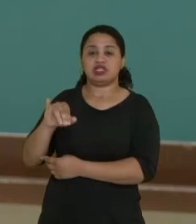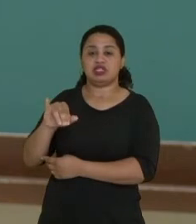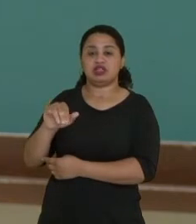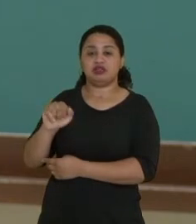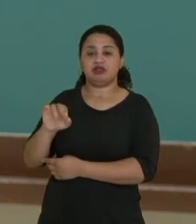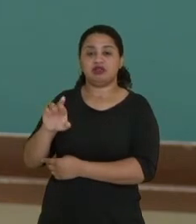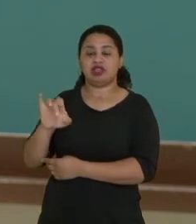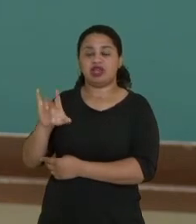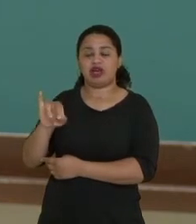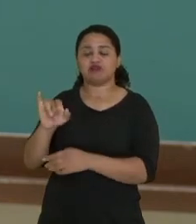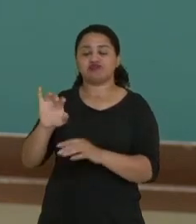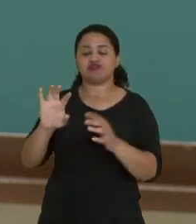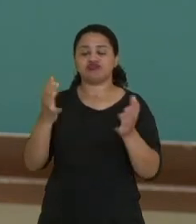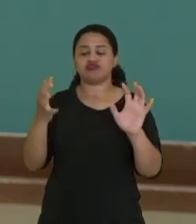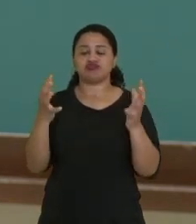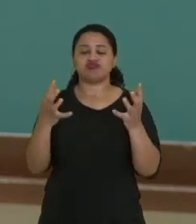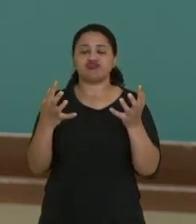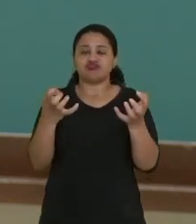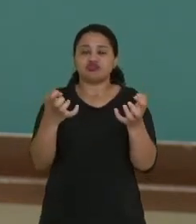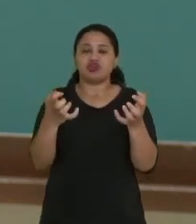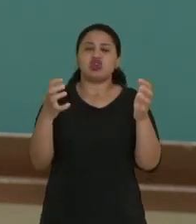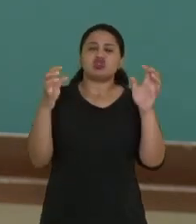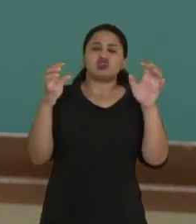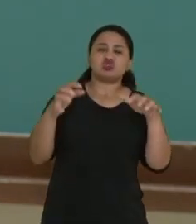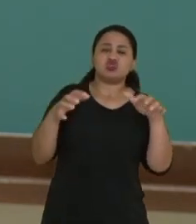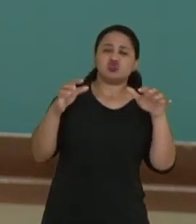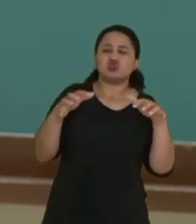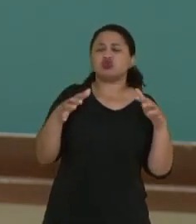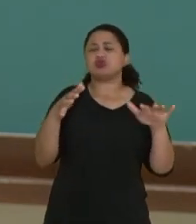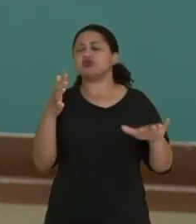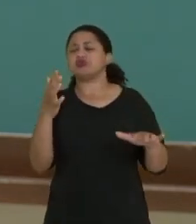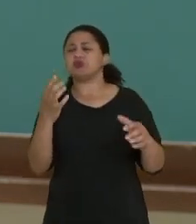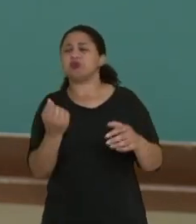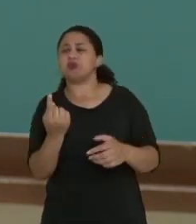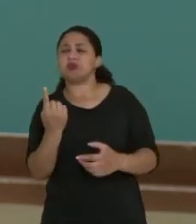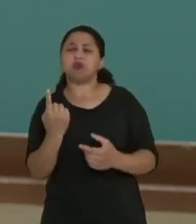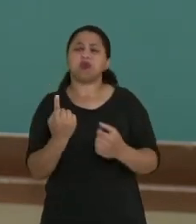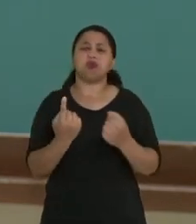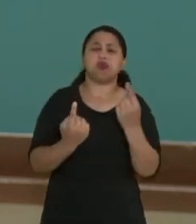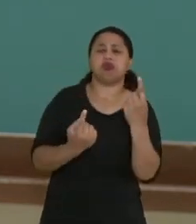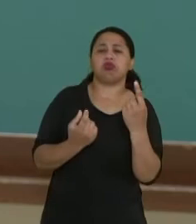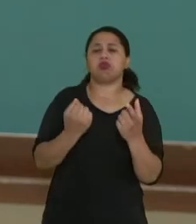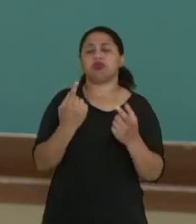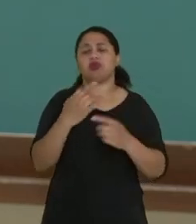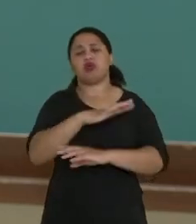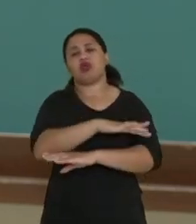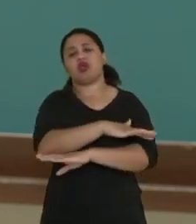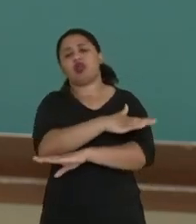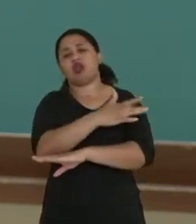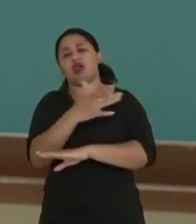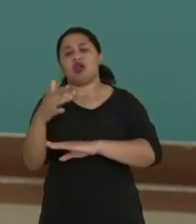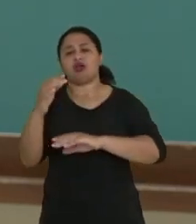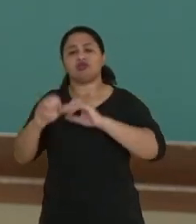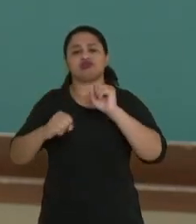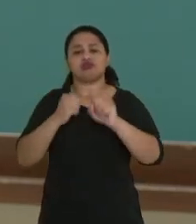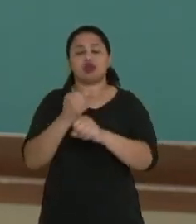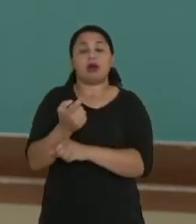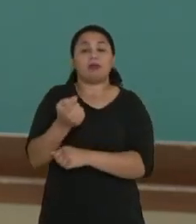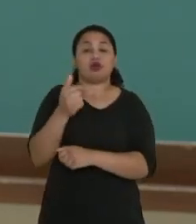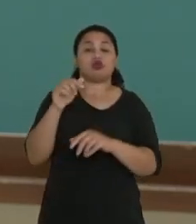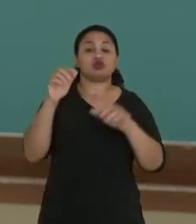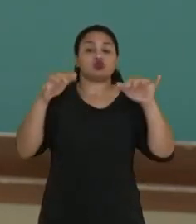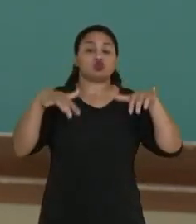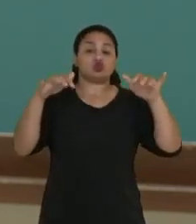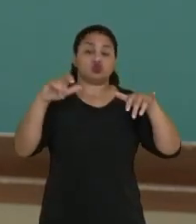um clima seco, com chuvas irregulares e pouca chuva ao longo do ano. É o que difere